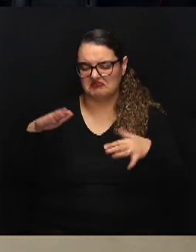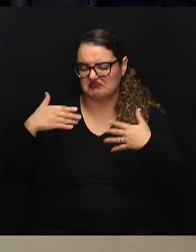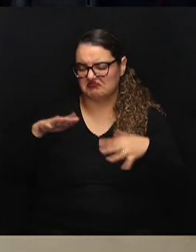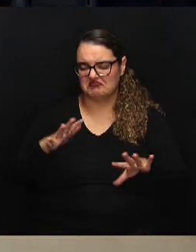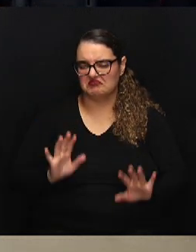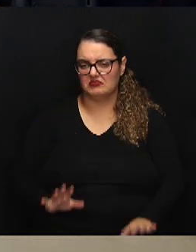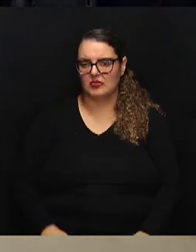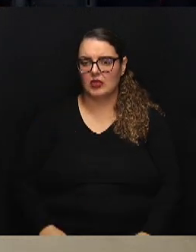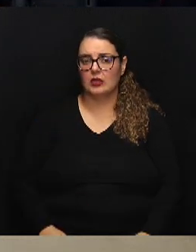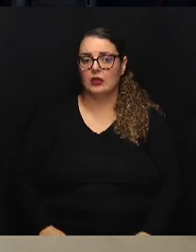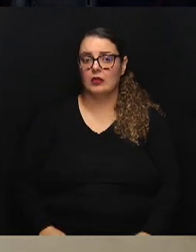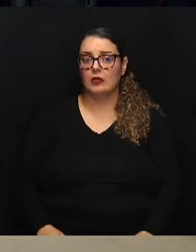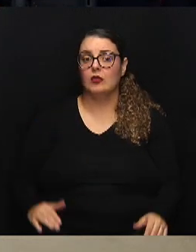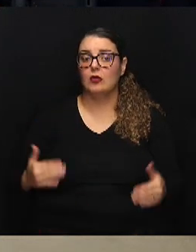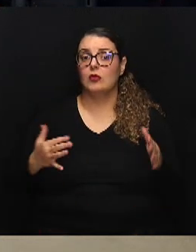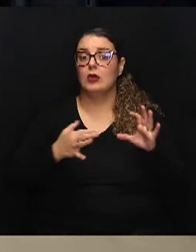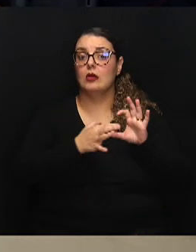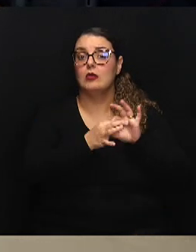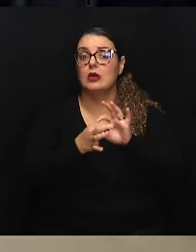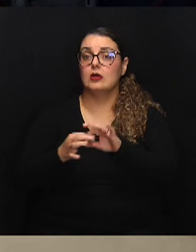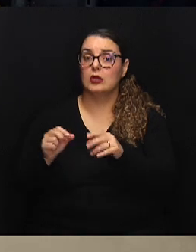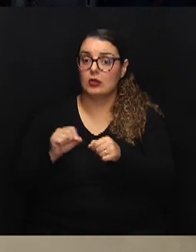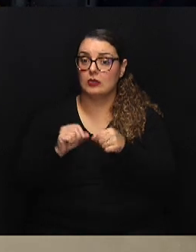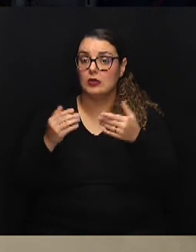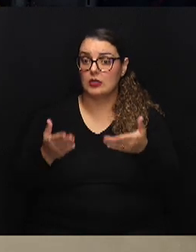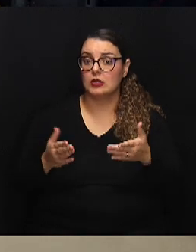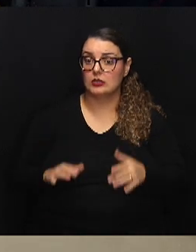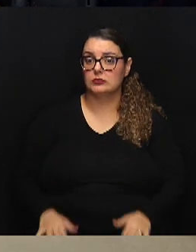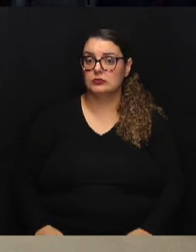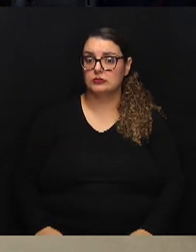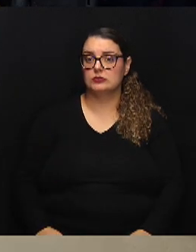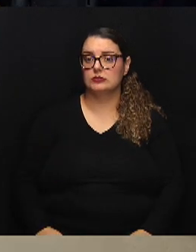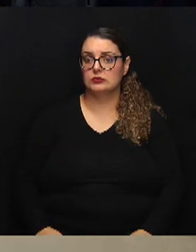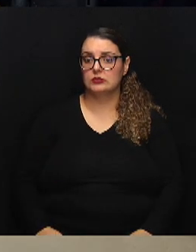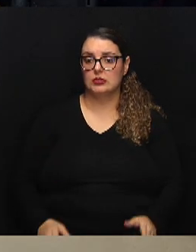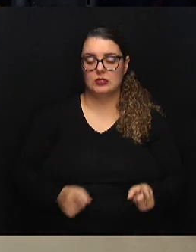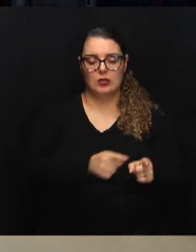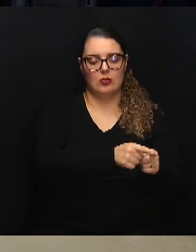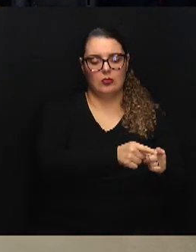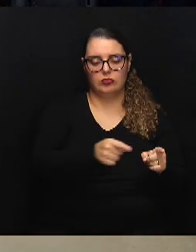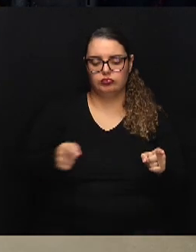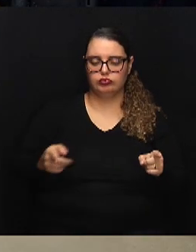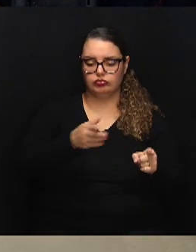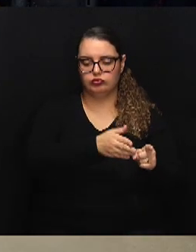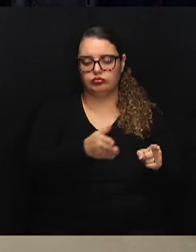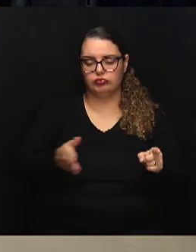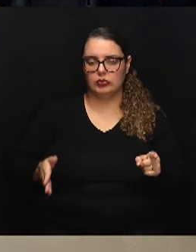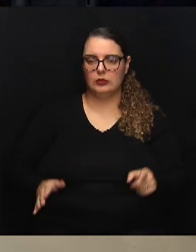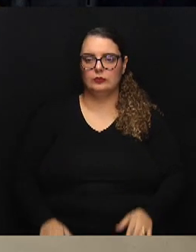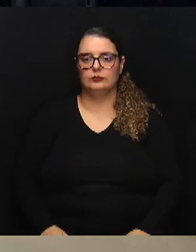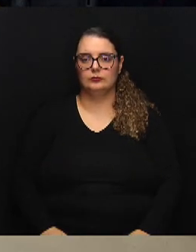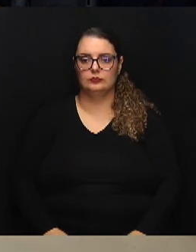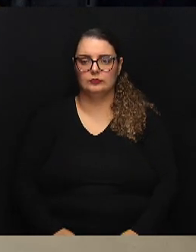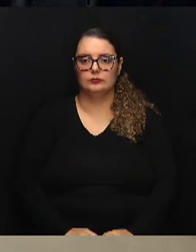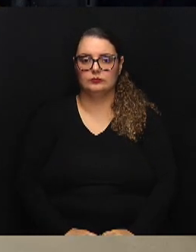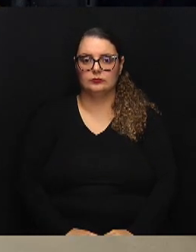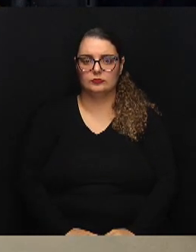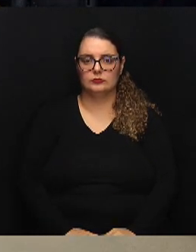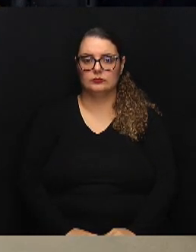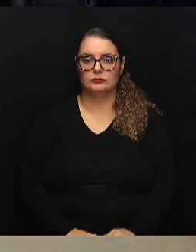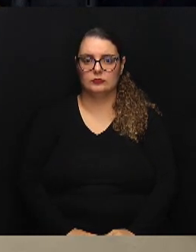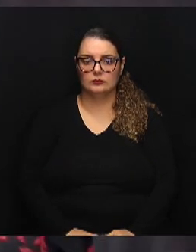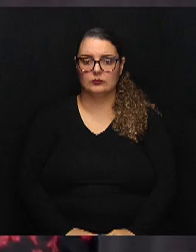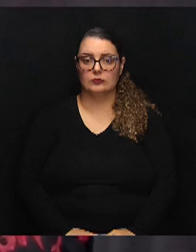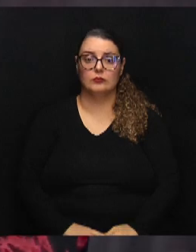vida? Qual que é a conexão que você faz disso, dessa linha do tempo que a gente tentou traçar aqui? Muito bem tua